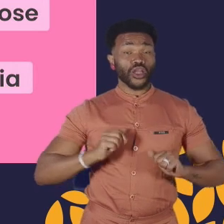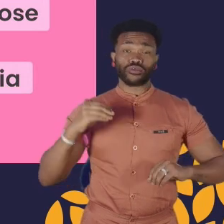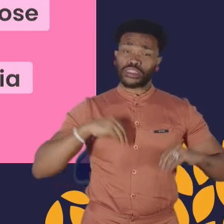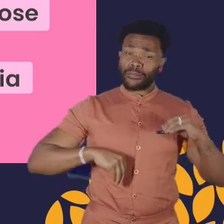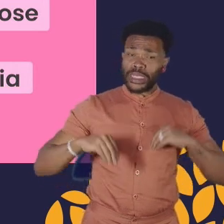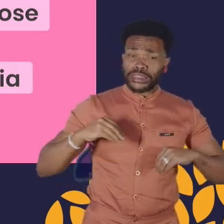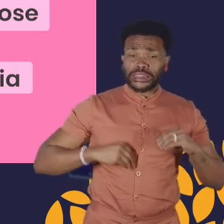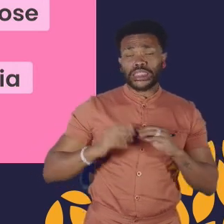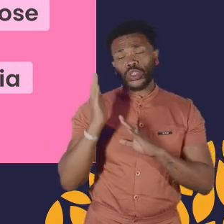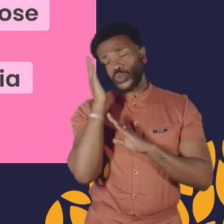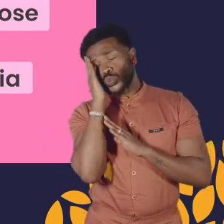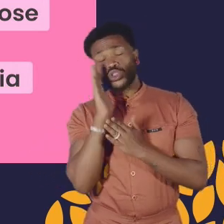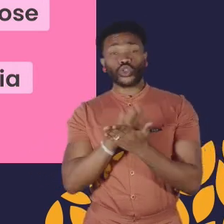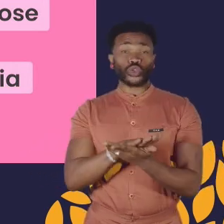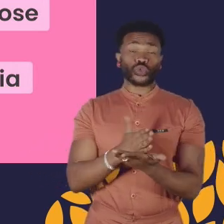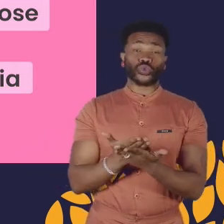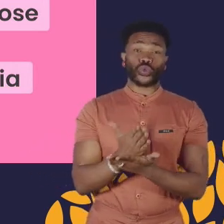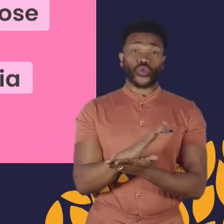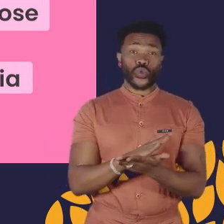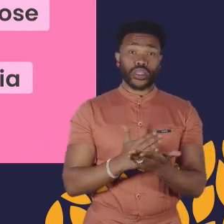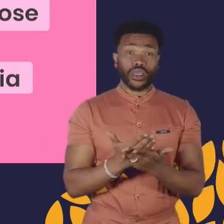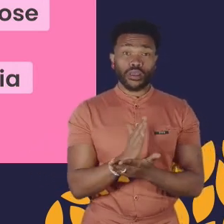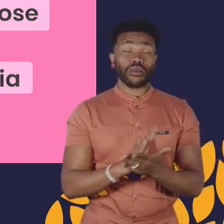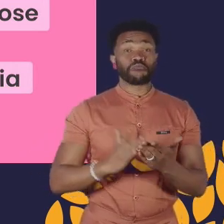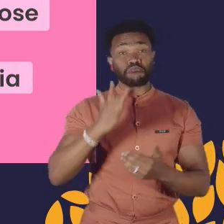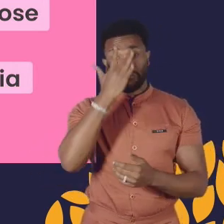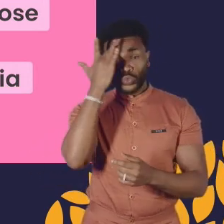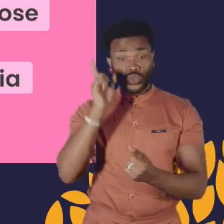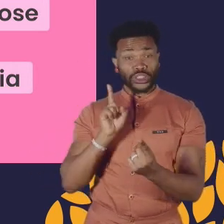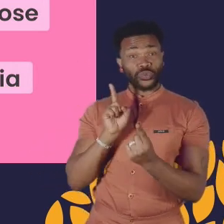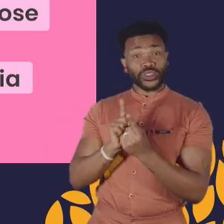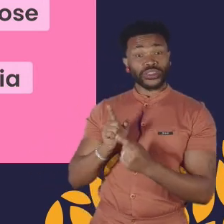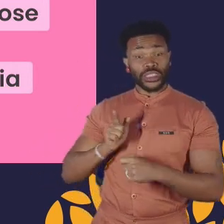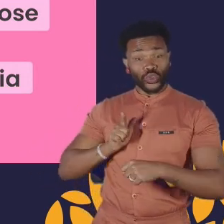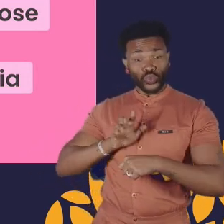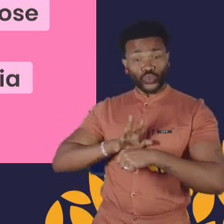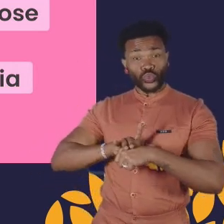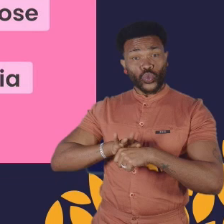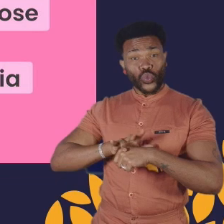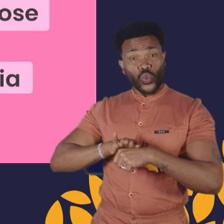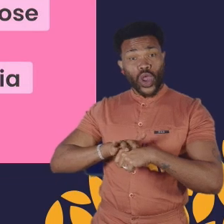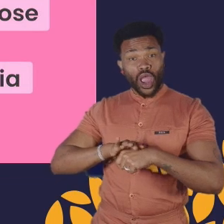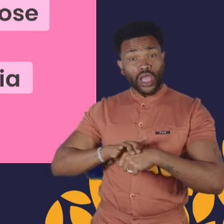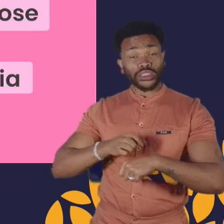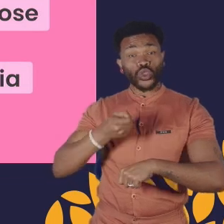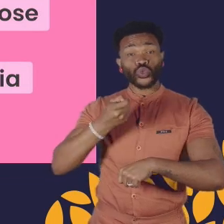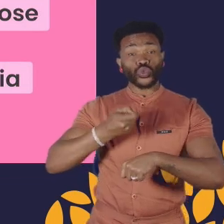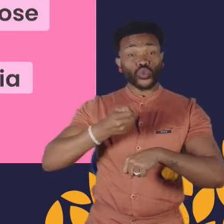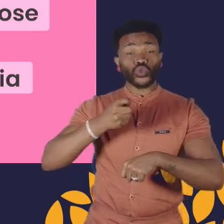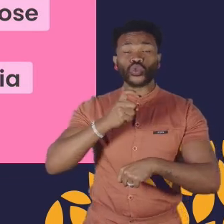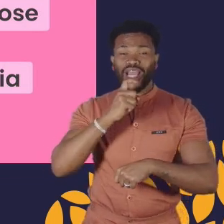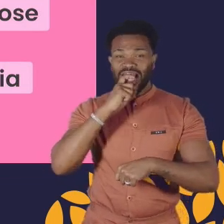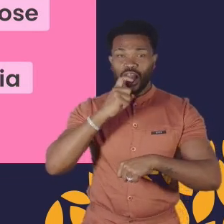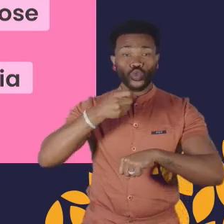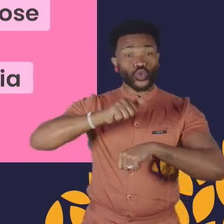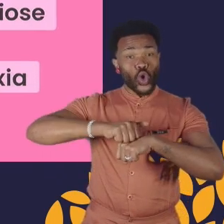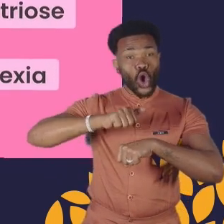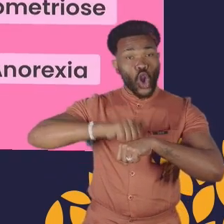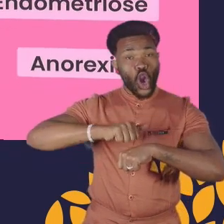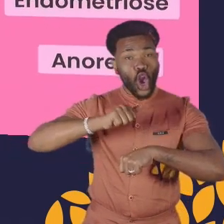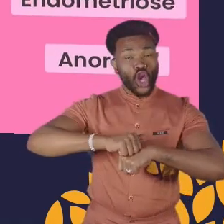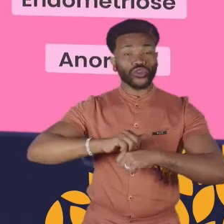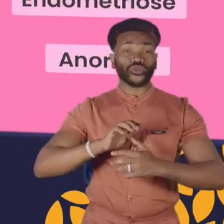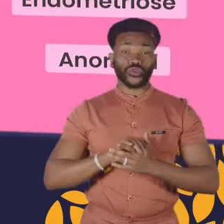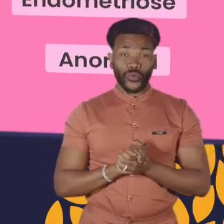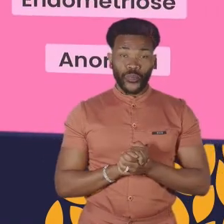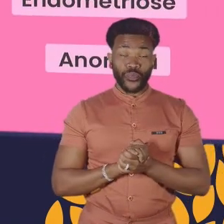depressão, com insônia, pacientes aí com doenças reumatológicas,